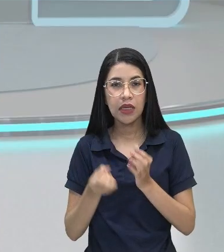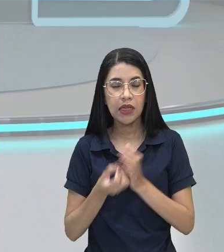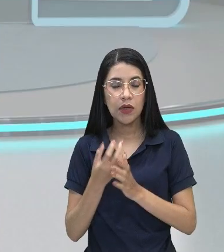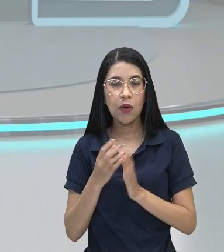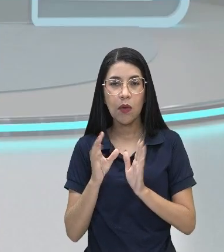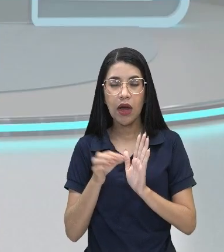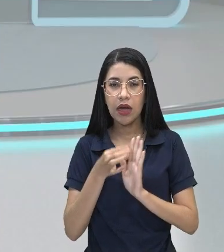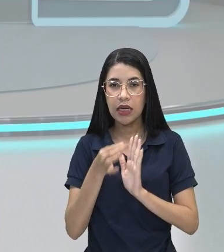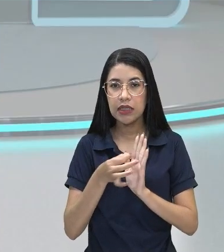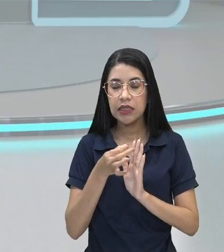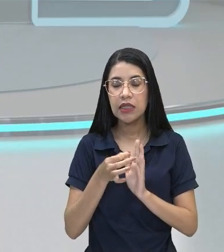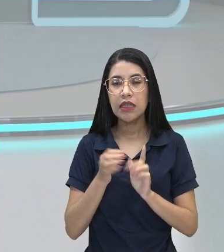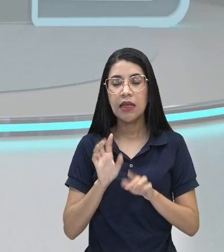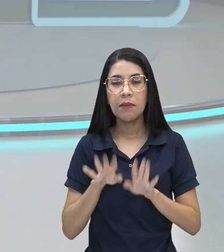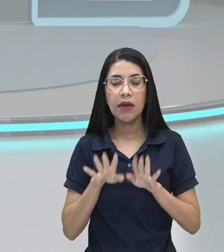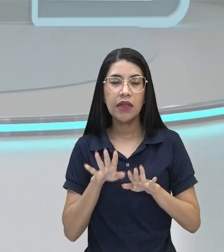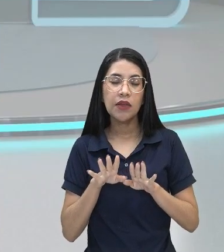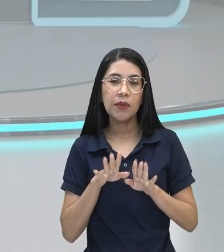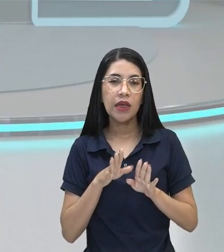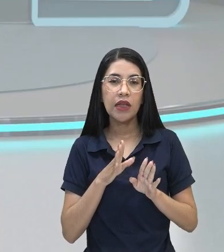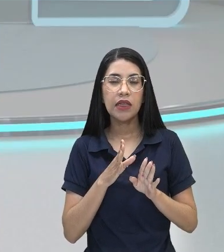ele encontrar da sua